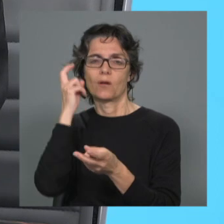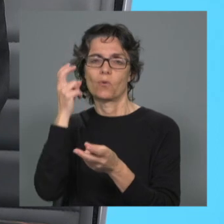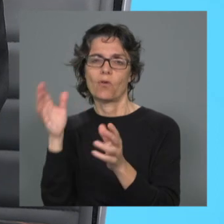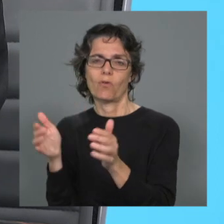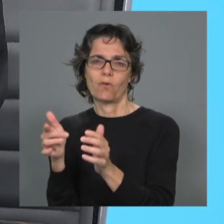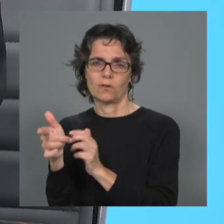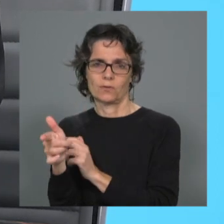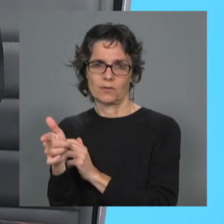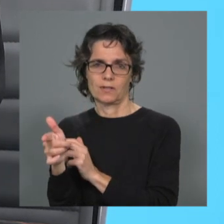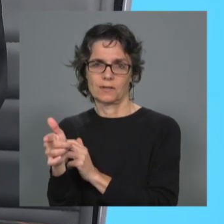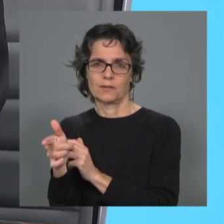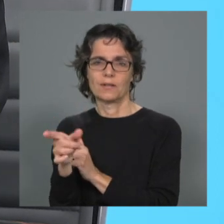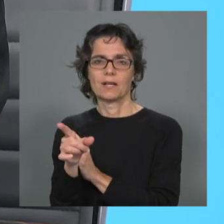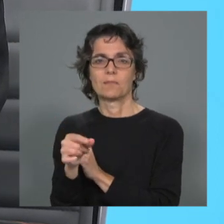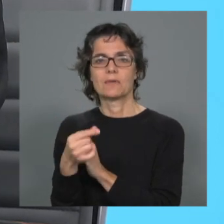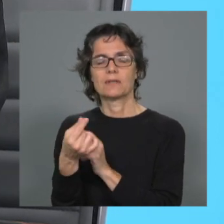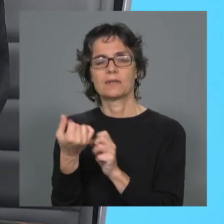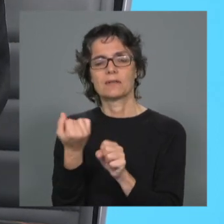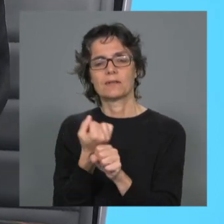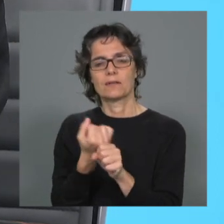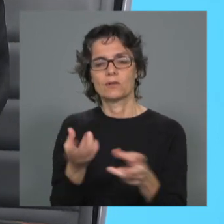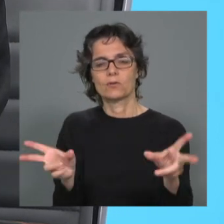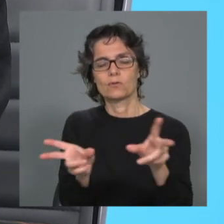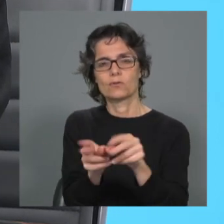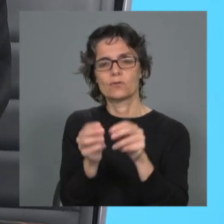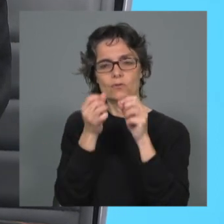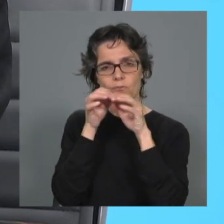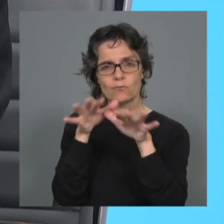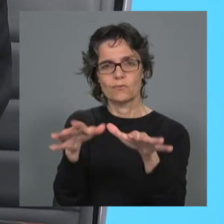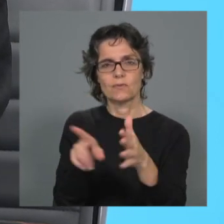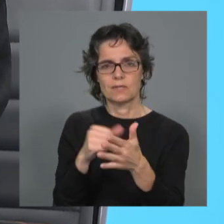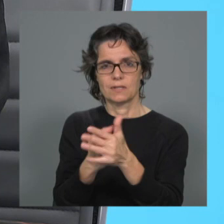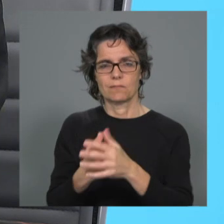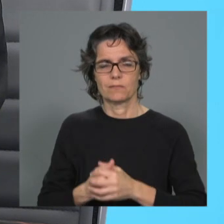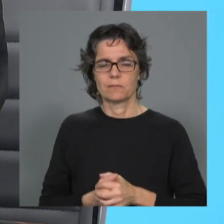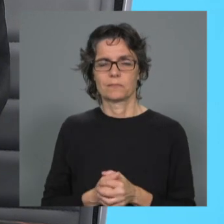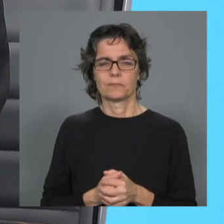um serviço pastoral. E aqui está, nesta linguagem muito figurativa,